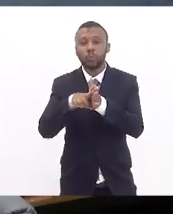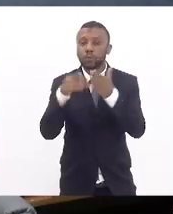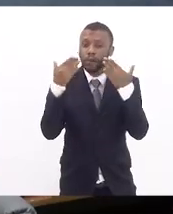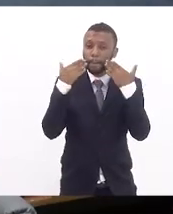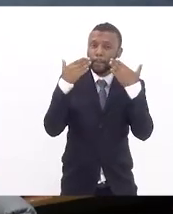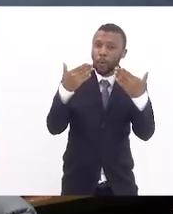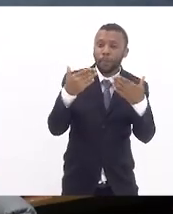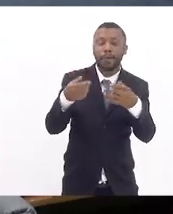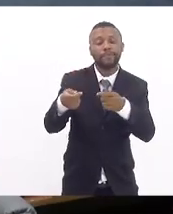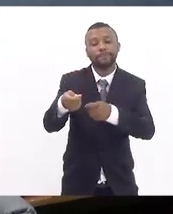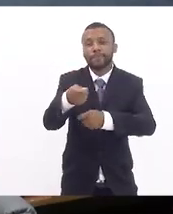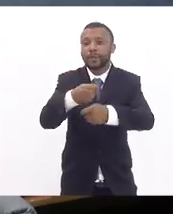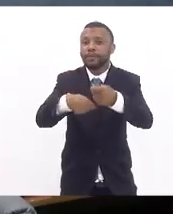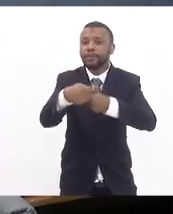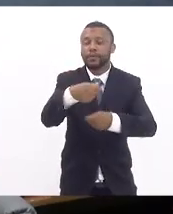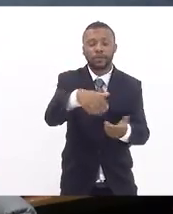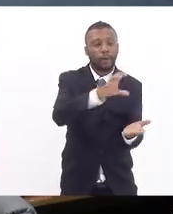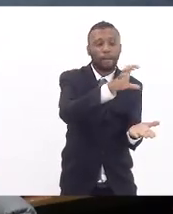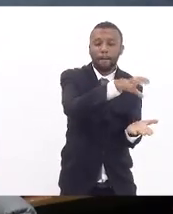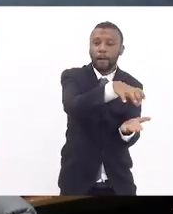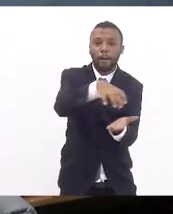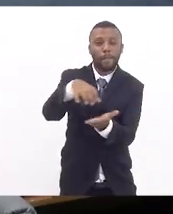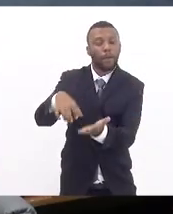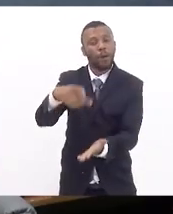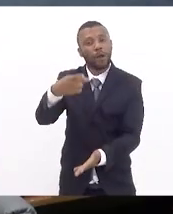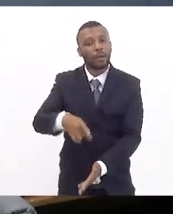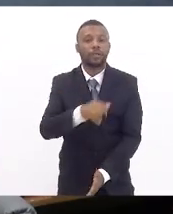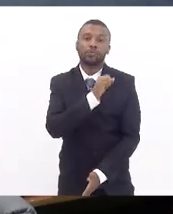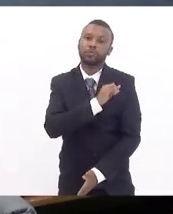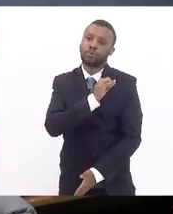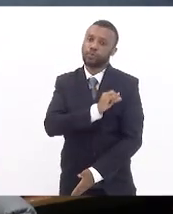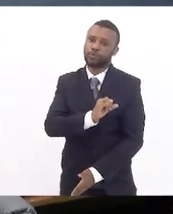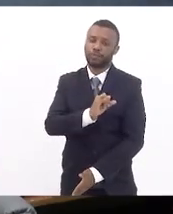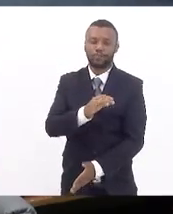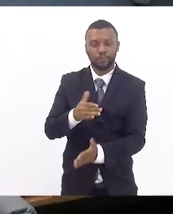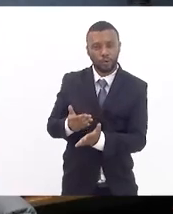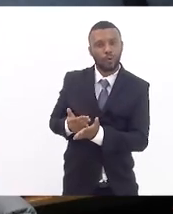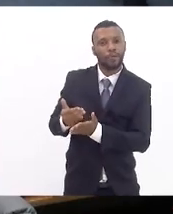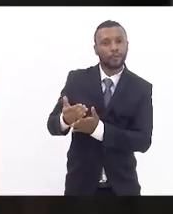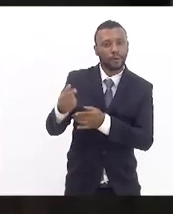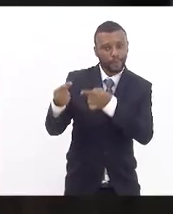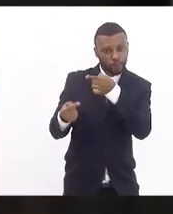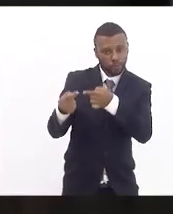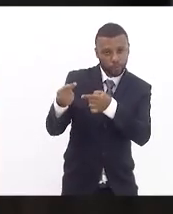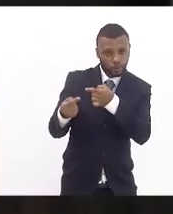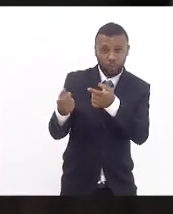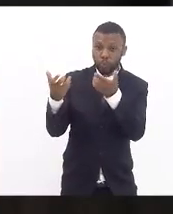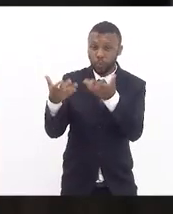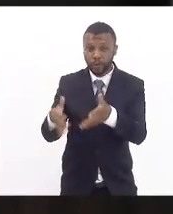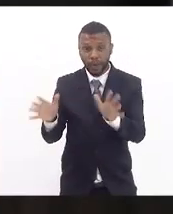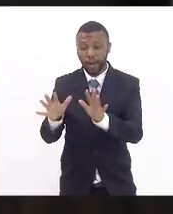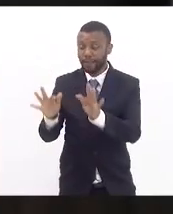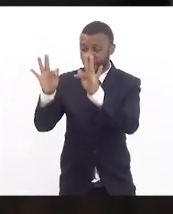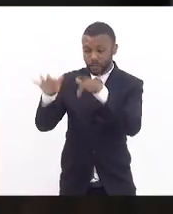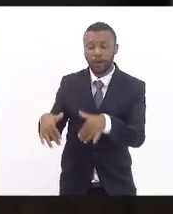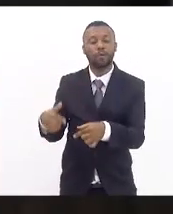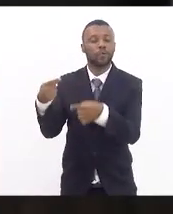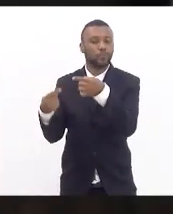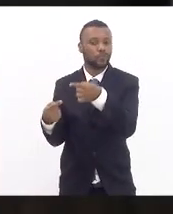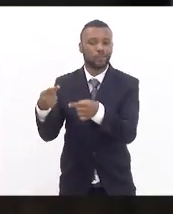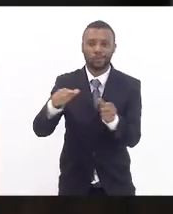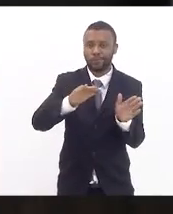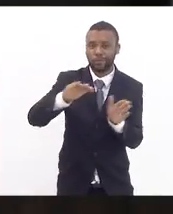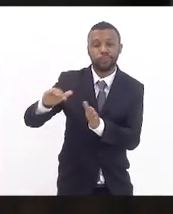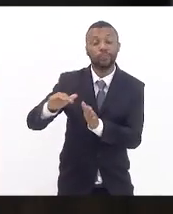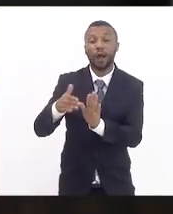indiretas do Estado do Rio de Janeiro. Em discussão, não havendo quem queira discutir, encerra a discussão.